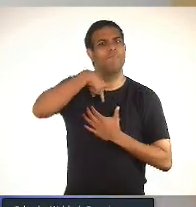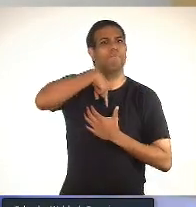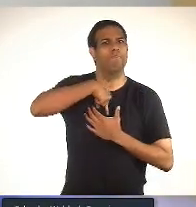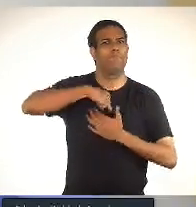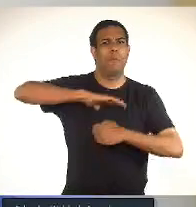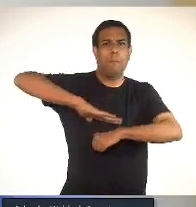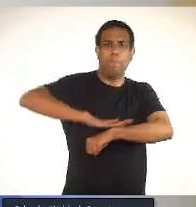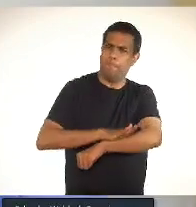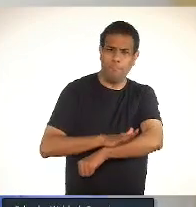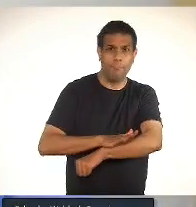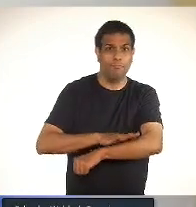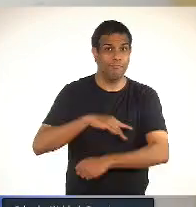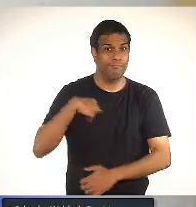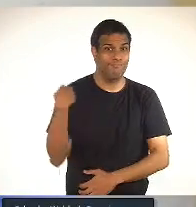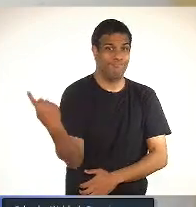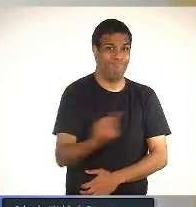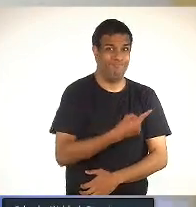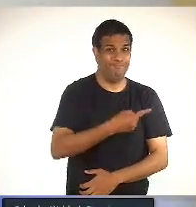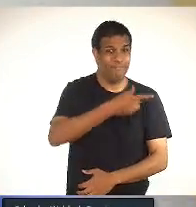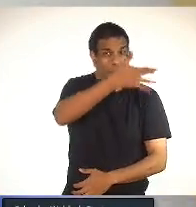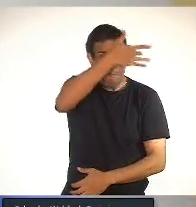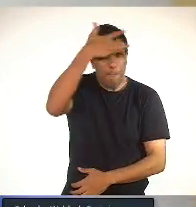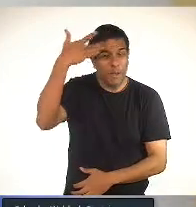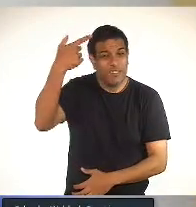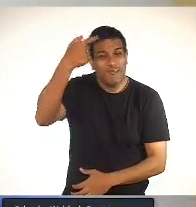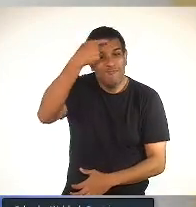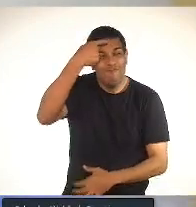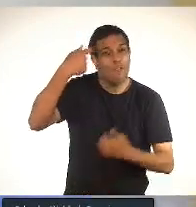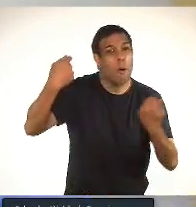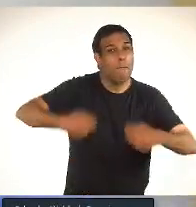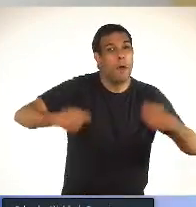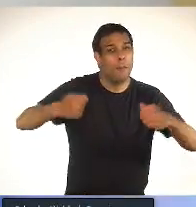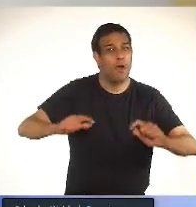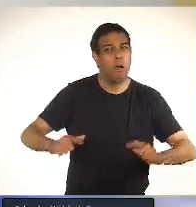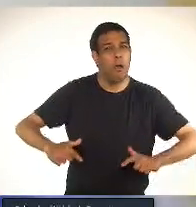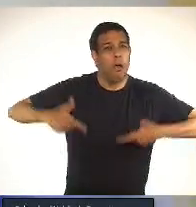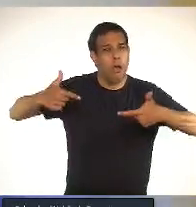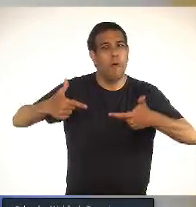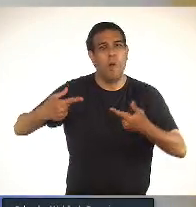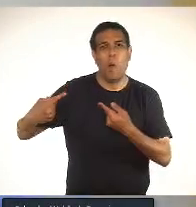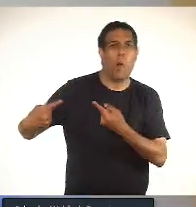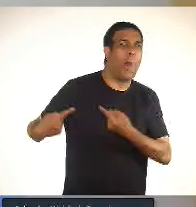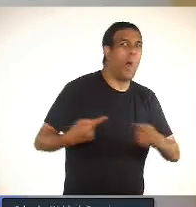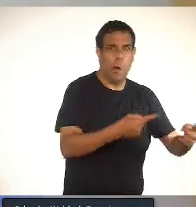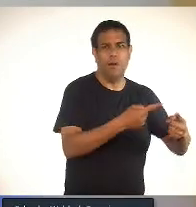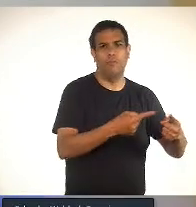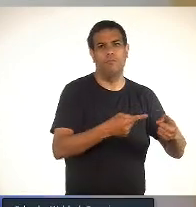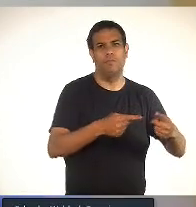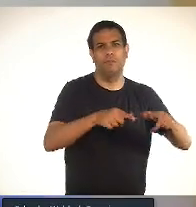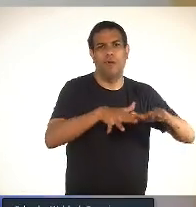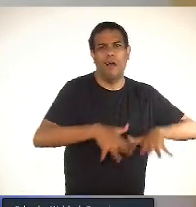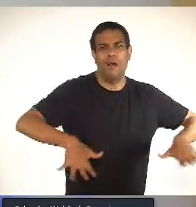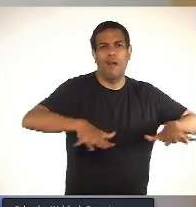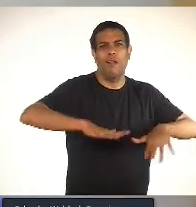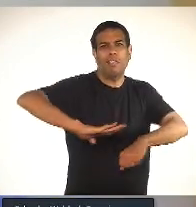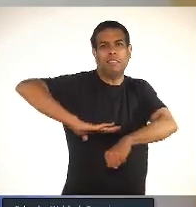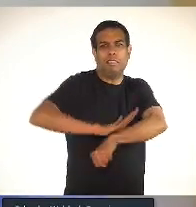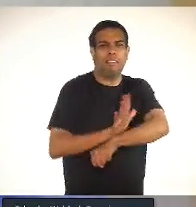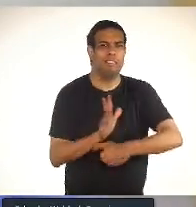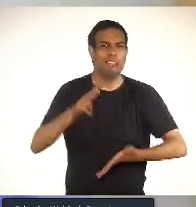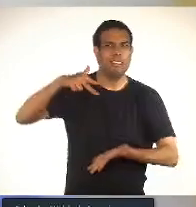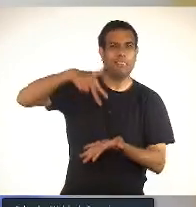É importante que as pessoas se engajem na luta antirracista. Portanto, é uma